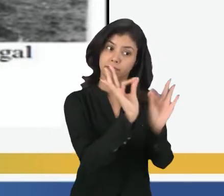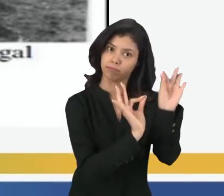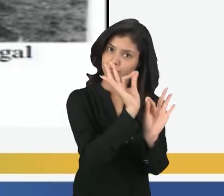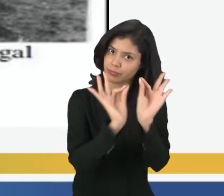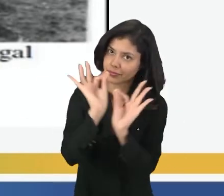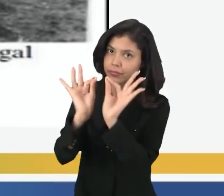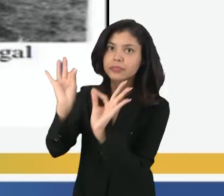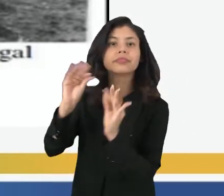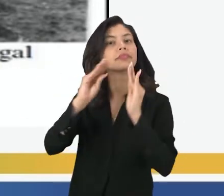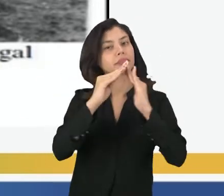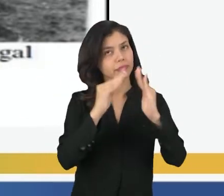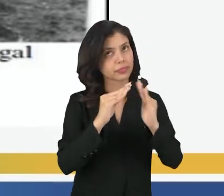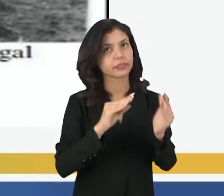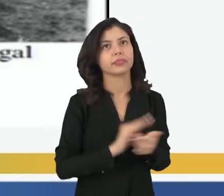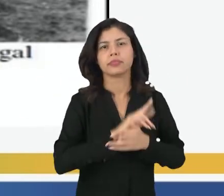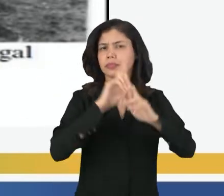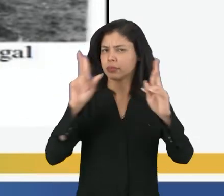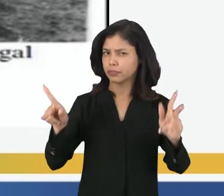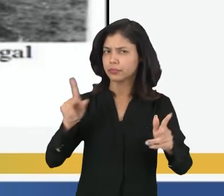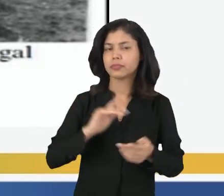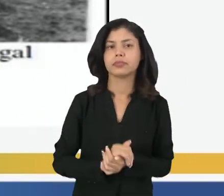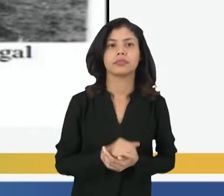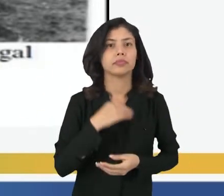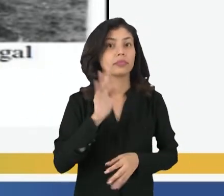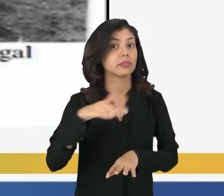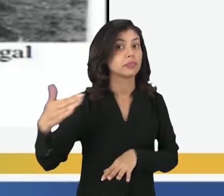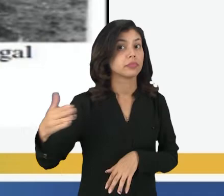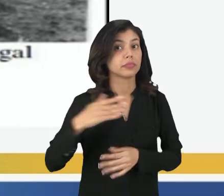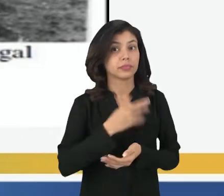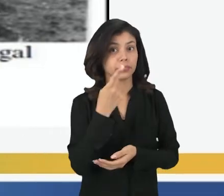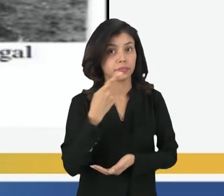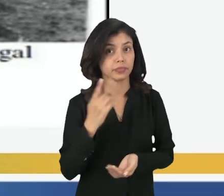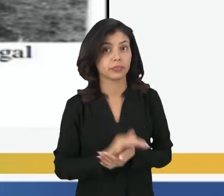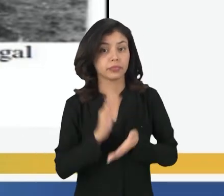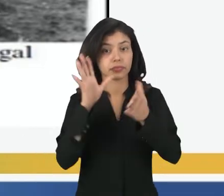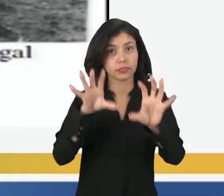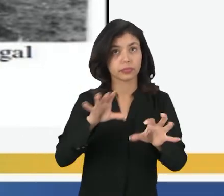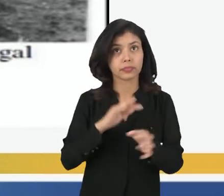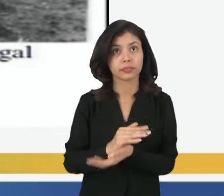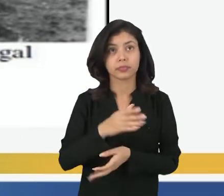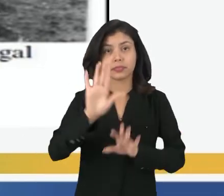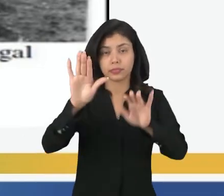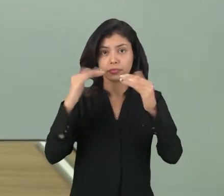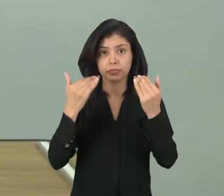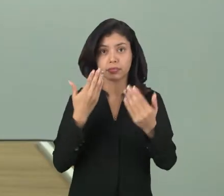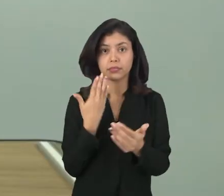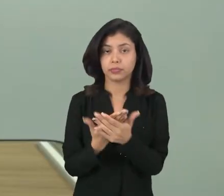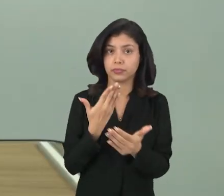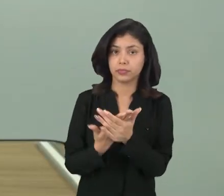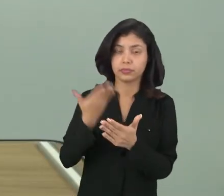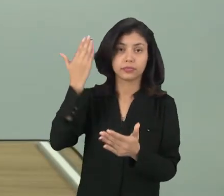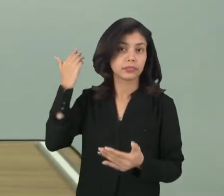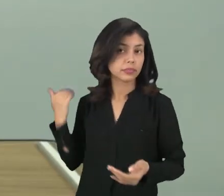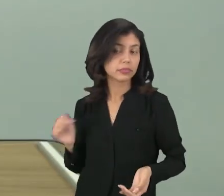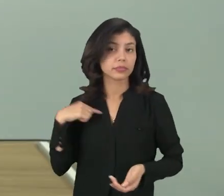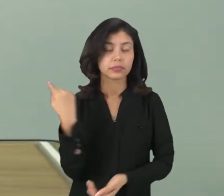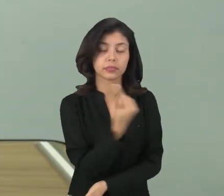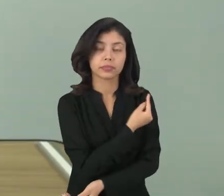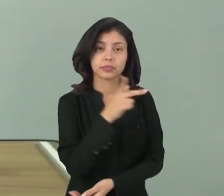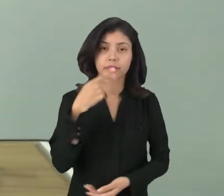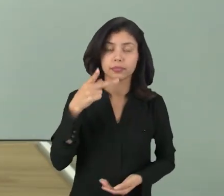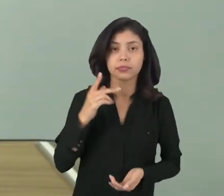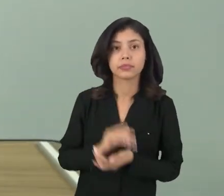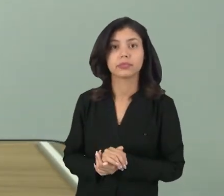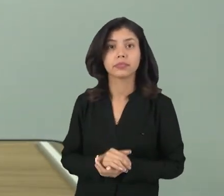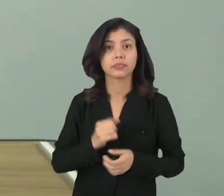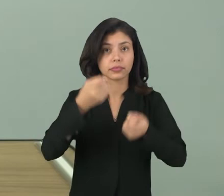arquitetura dessas casas. Viram como é diferente? E quando estávamos falando sobre isso, olhem aqui para mim, na aula anterior, nós estávamos